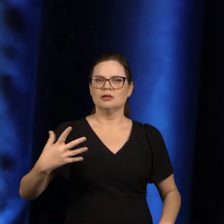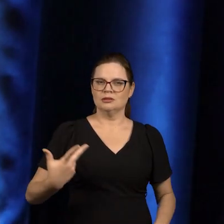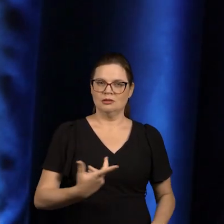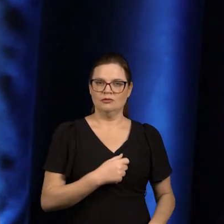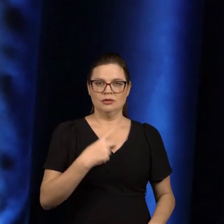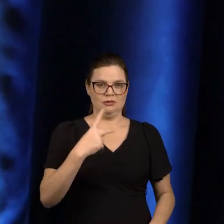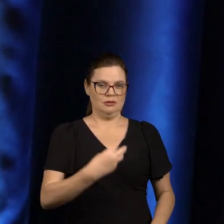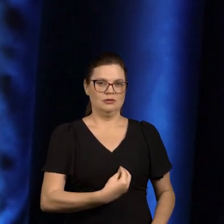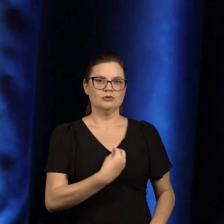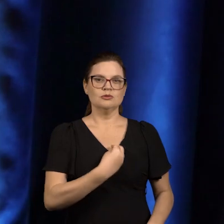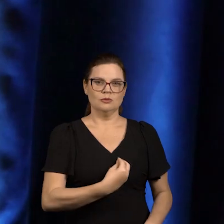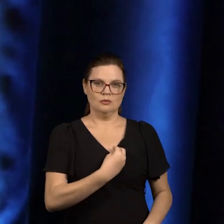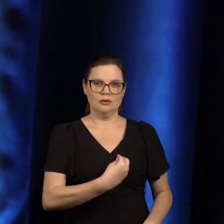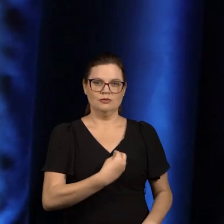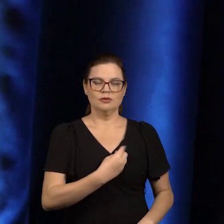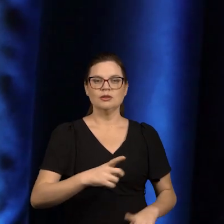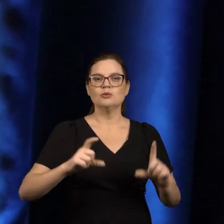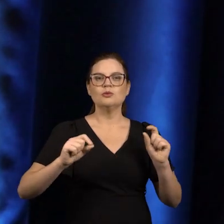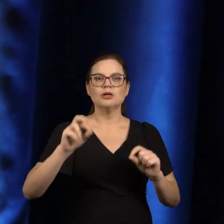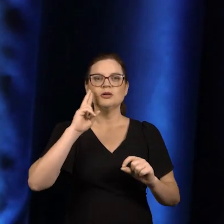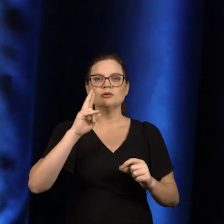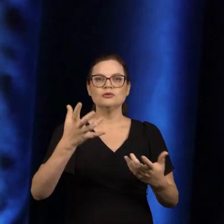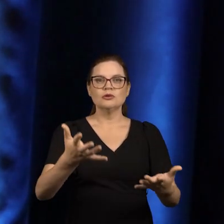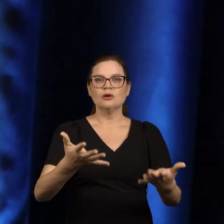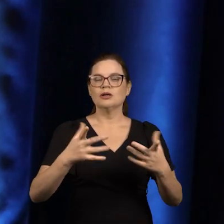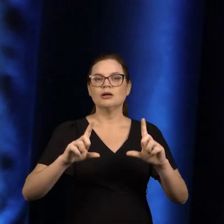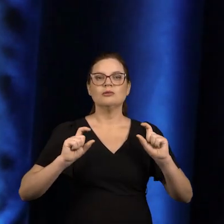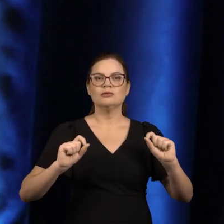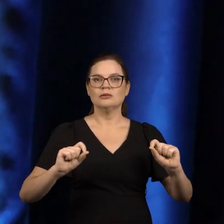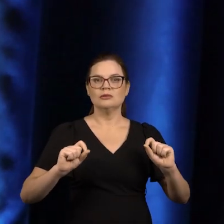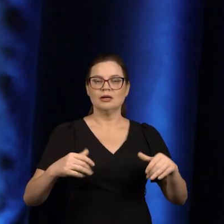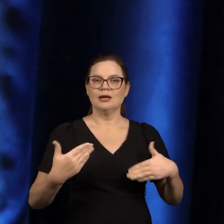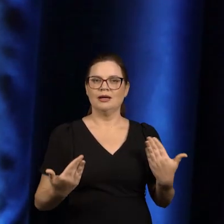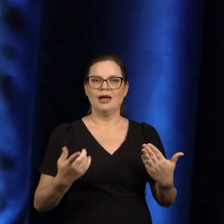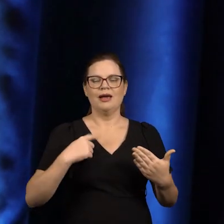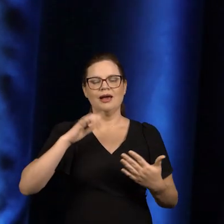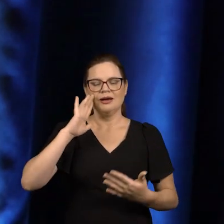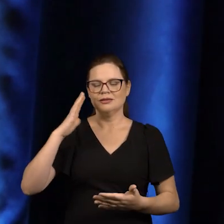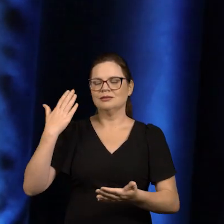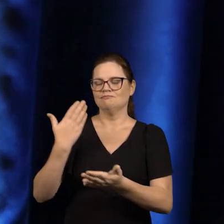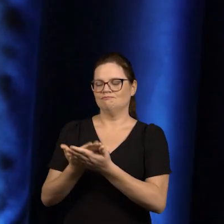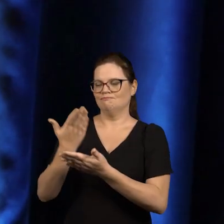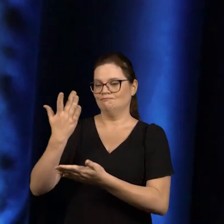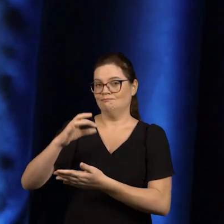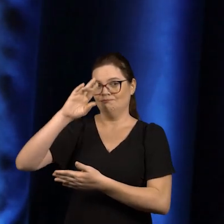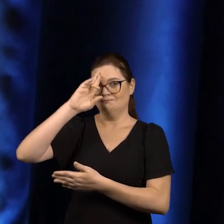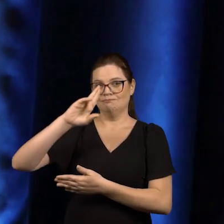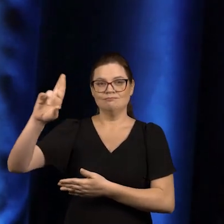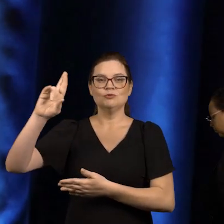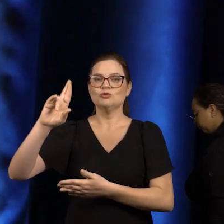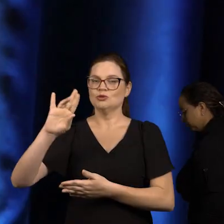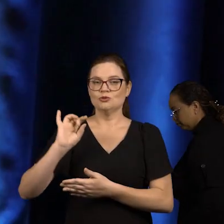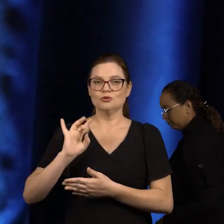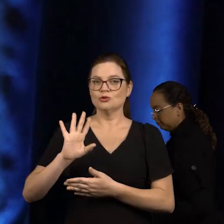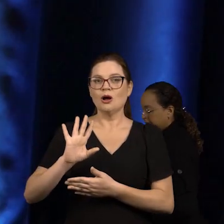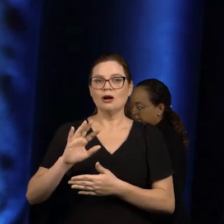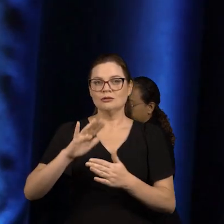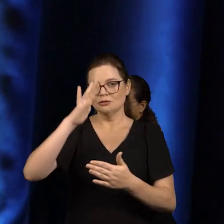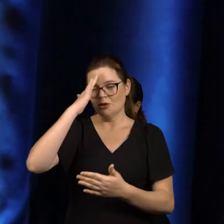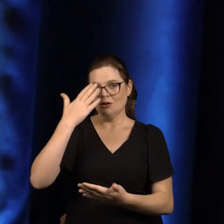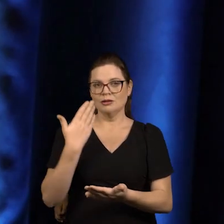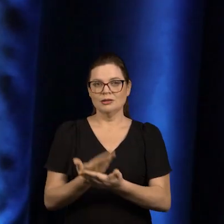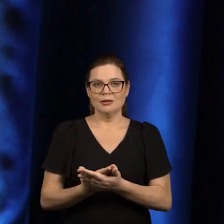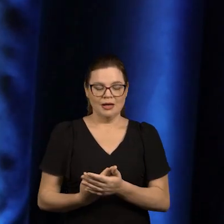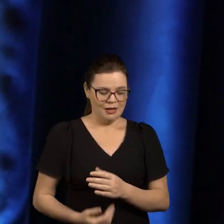vezes, o que o Senhor quer do homem é justamente o crer, né? O crer, assim como o caminho